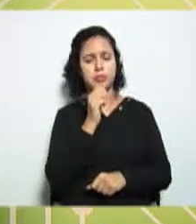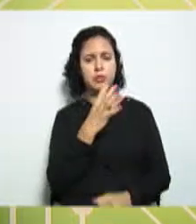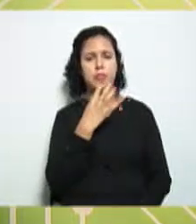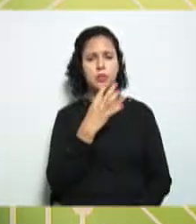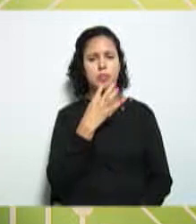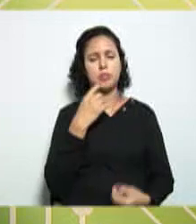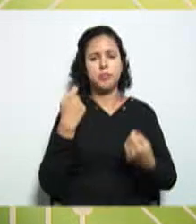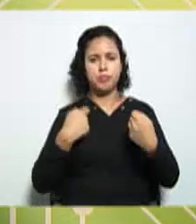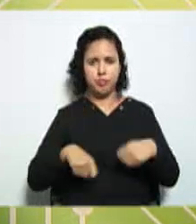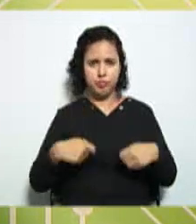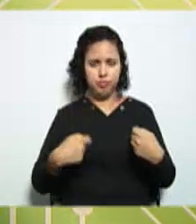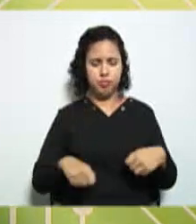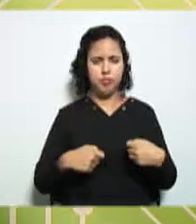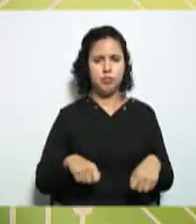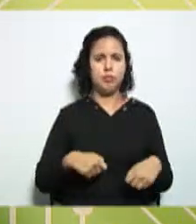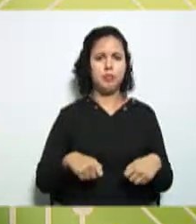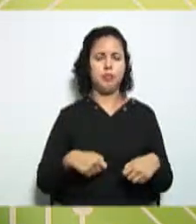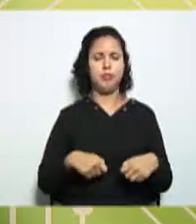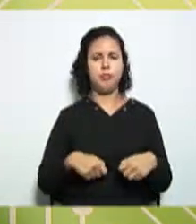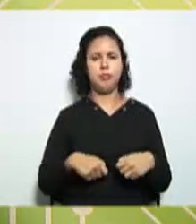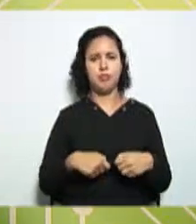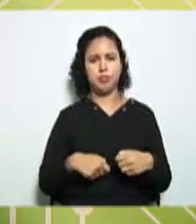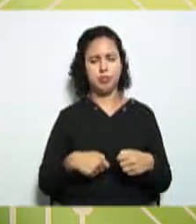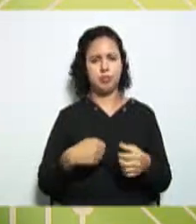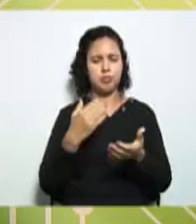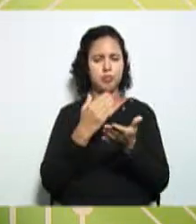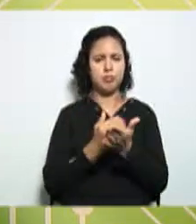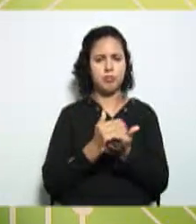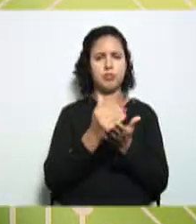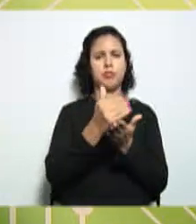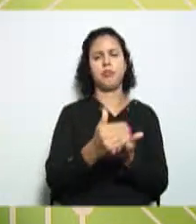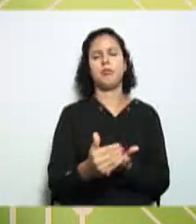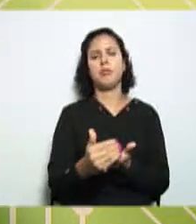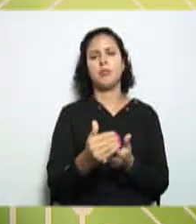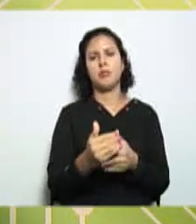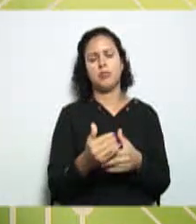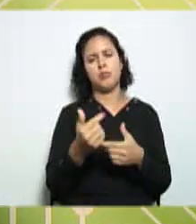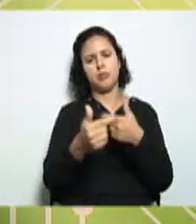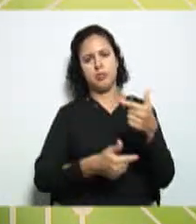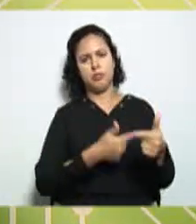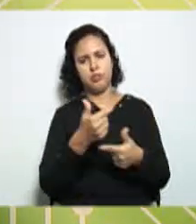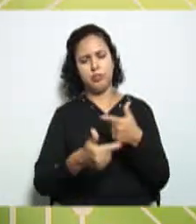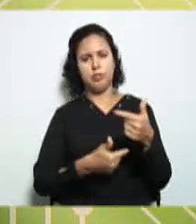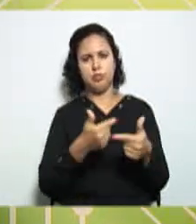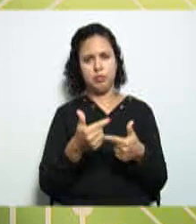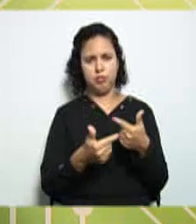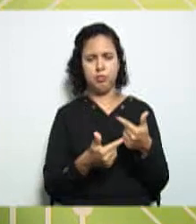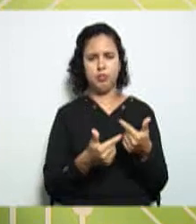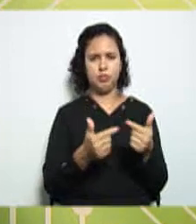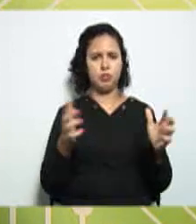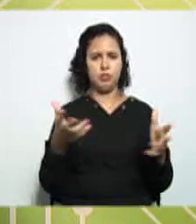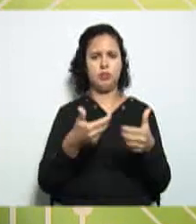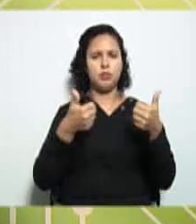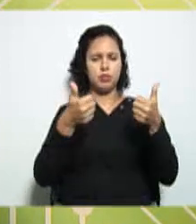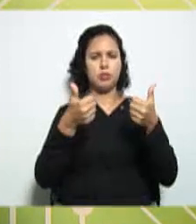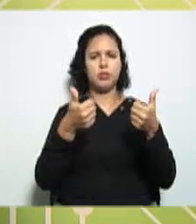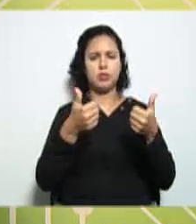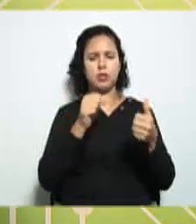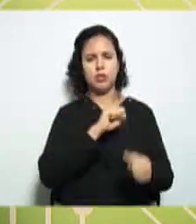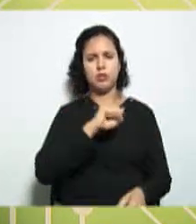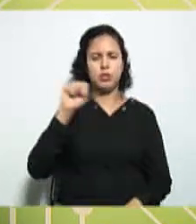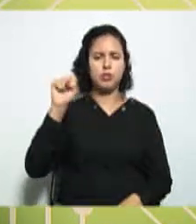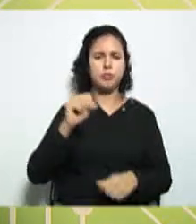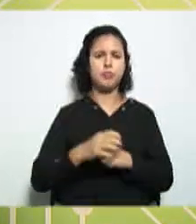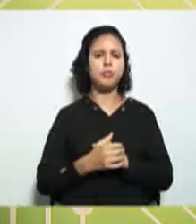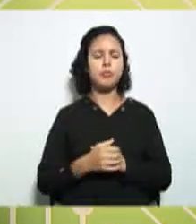são necessários para que o empreendimento ele seja um empreendimento exitoso, que tenha sucesso. Então